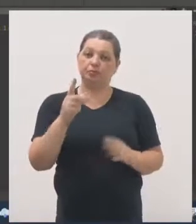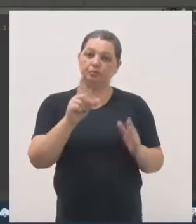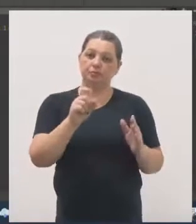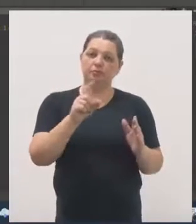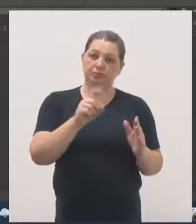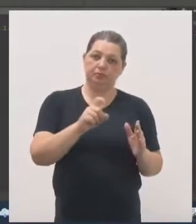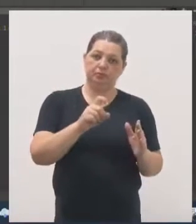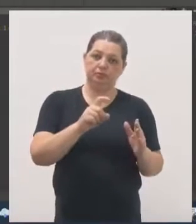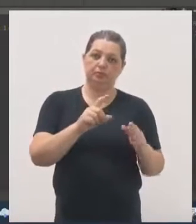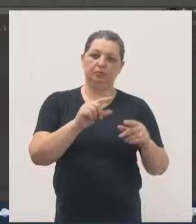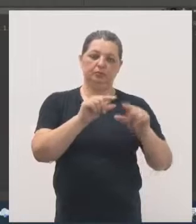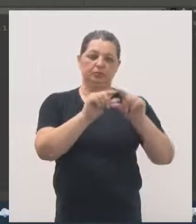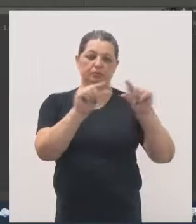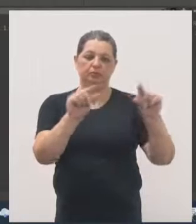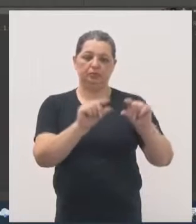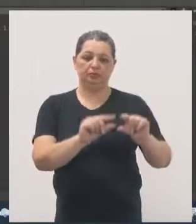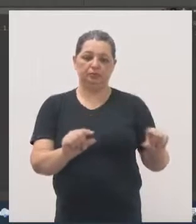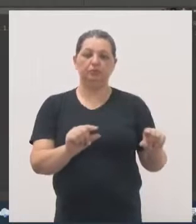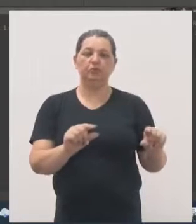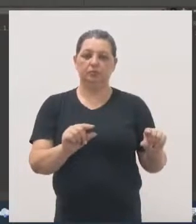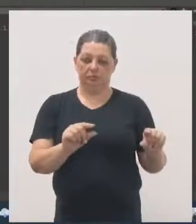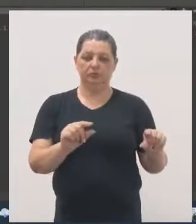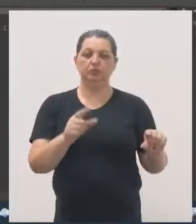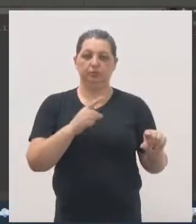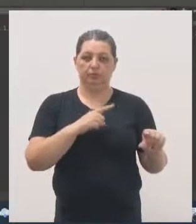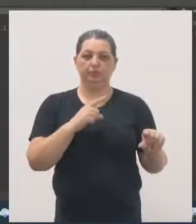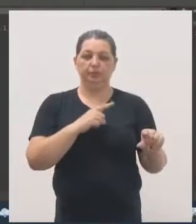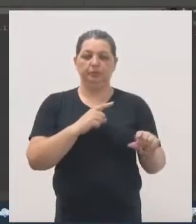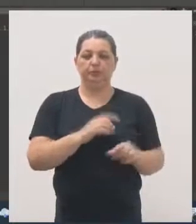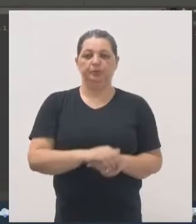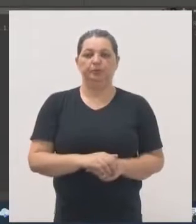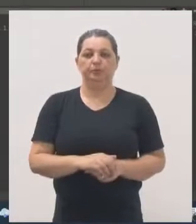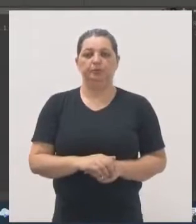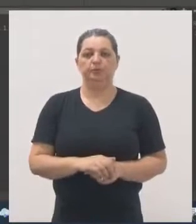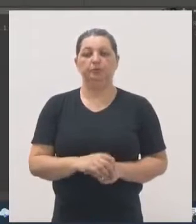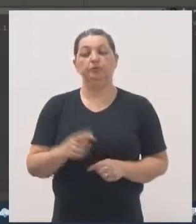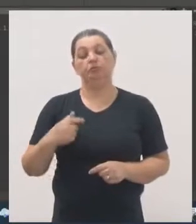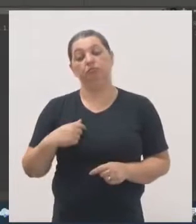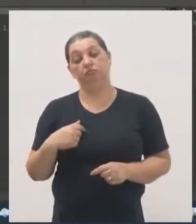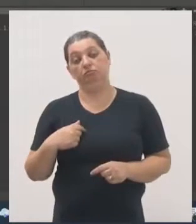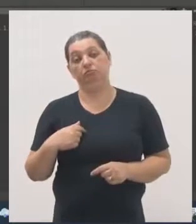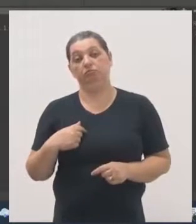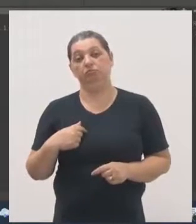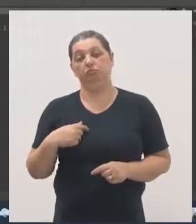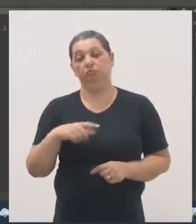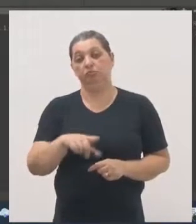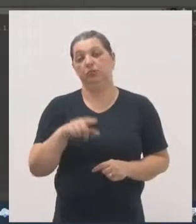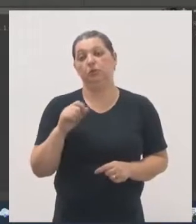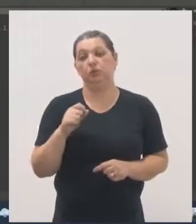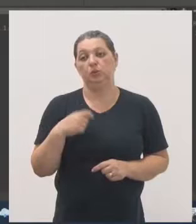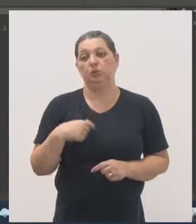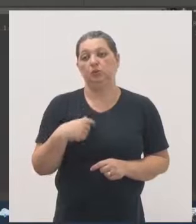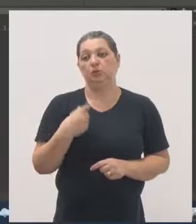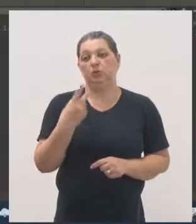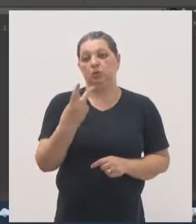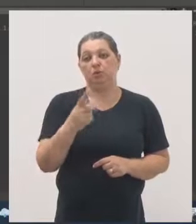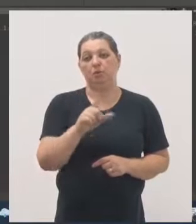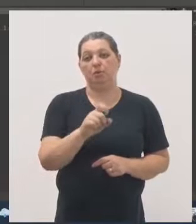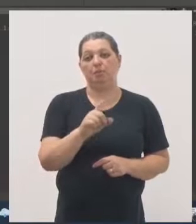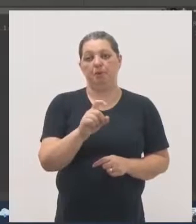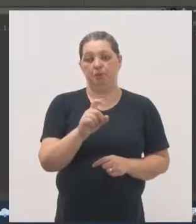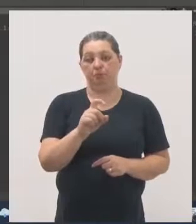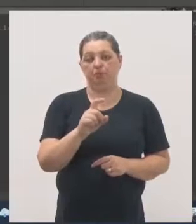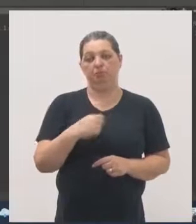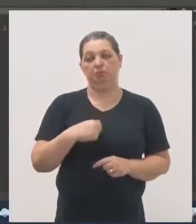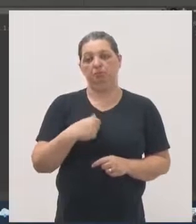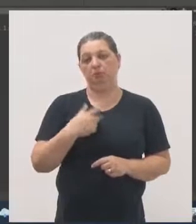Você clicando 2 vezes, você vai inserir também. Eu prefiro clicar 2 vezes, que para